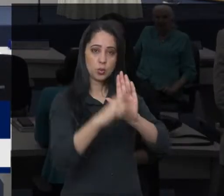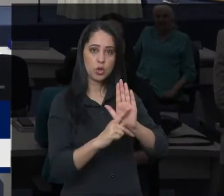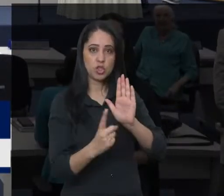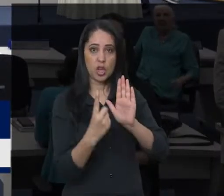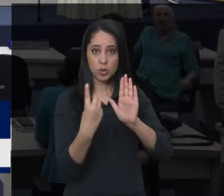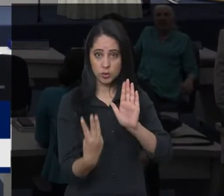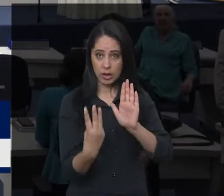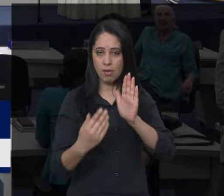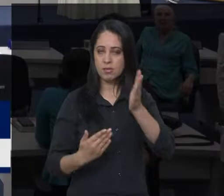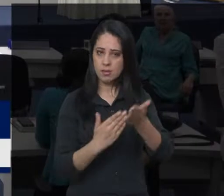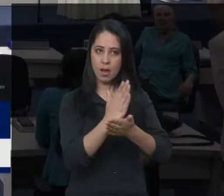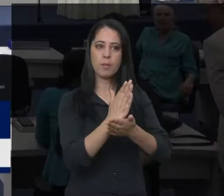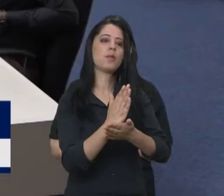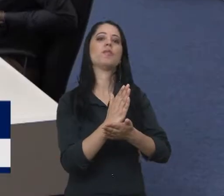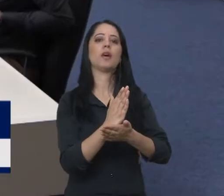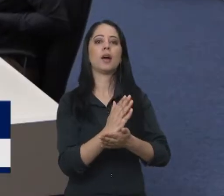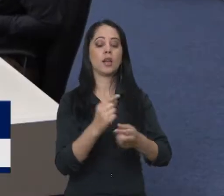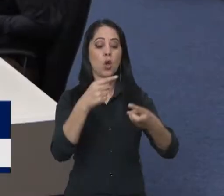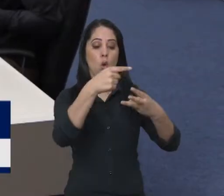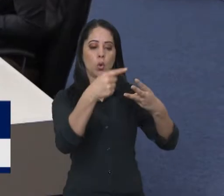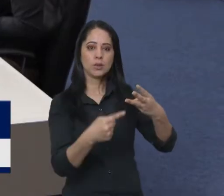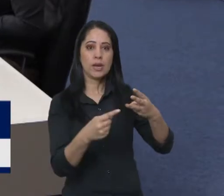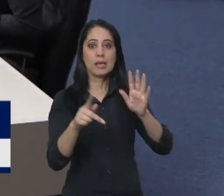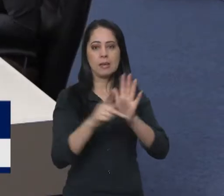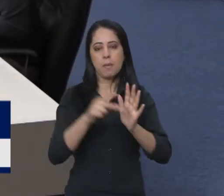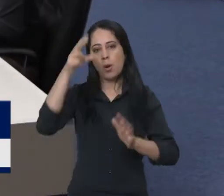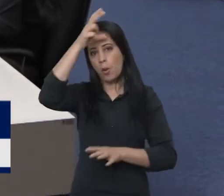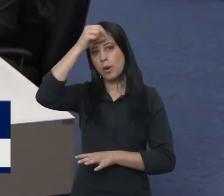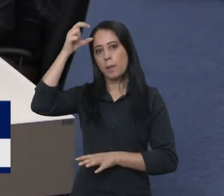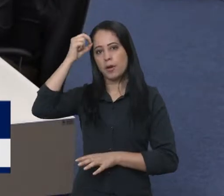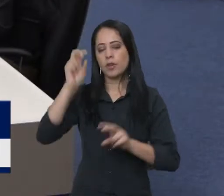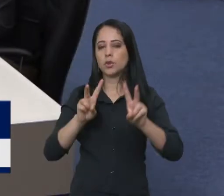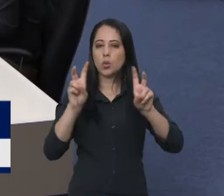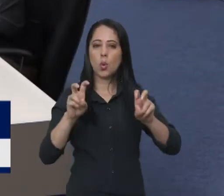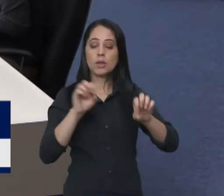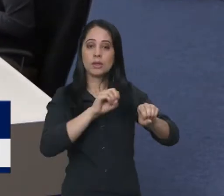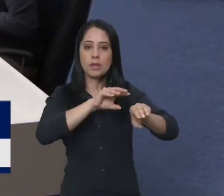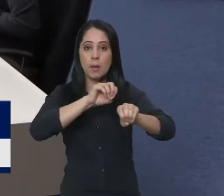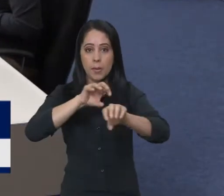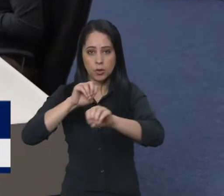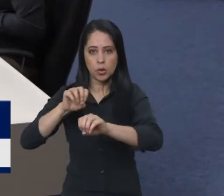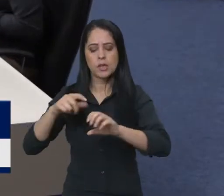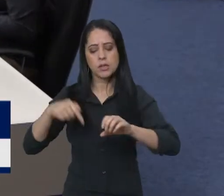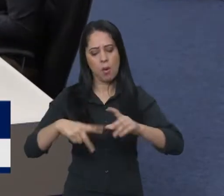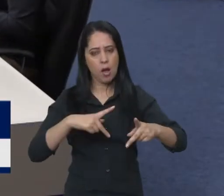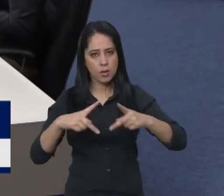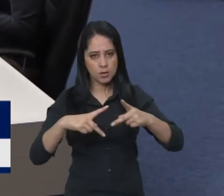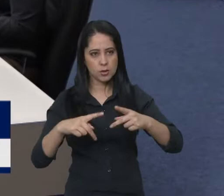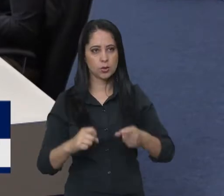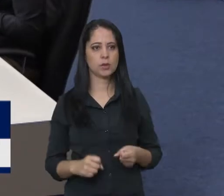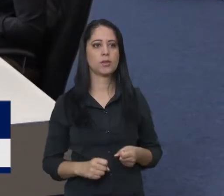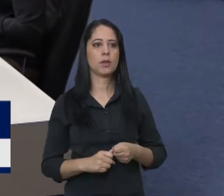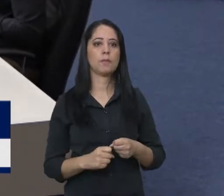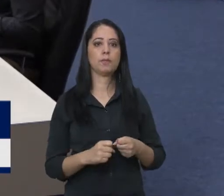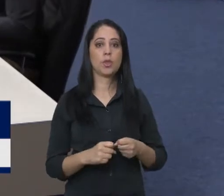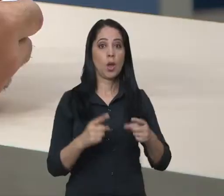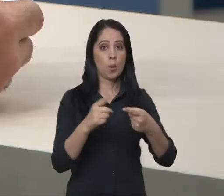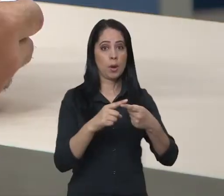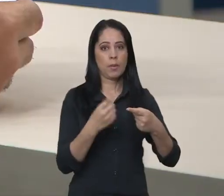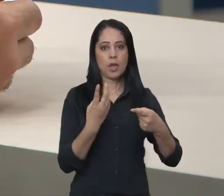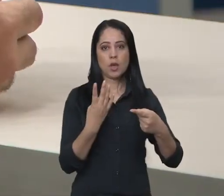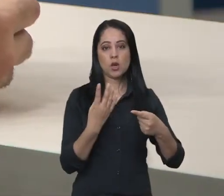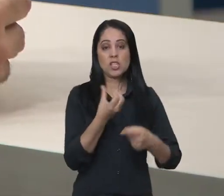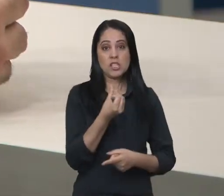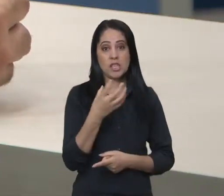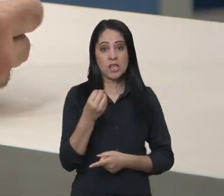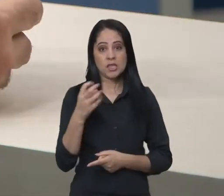aprovaram 13 projetos de lei. 3 deles, encaminhados pela Prefeitura, tratam da educação pública municipal. O